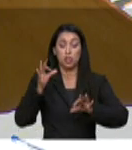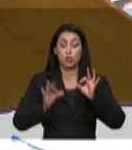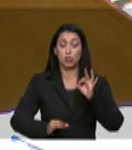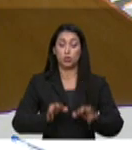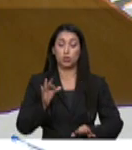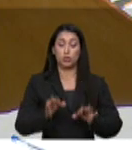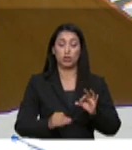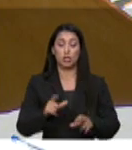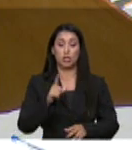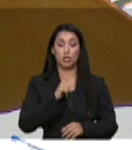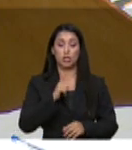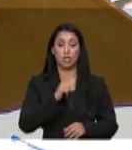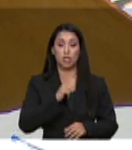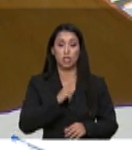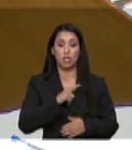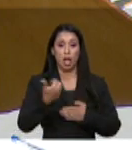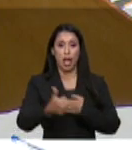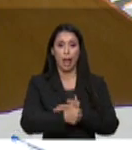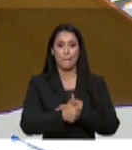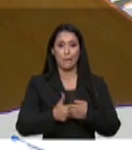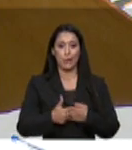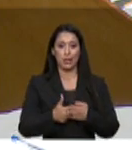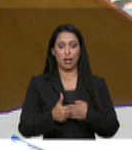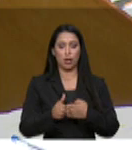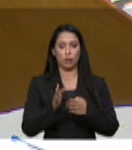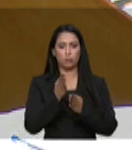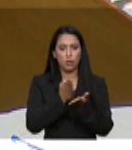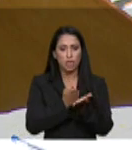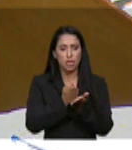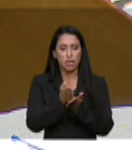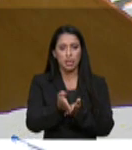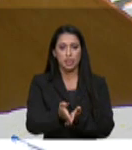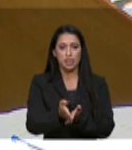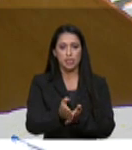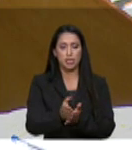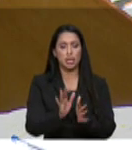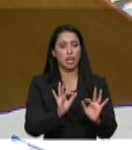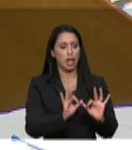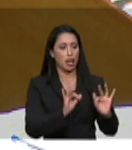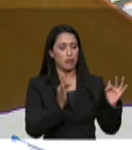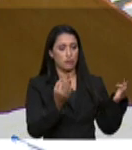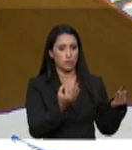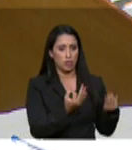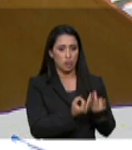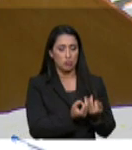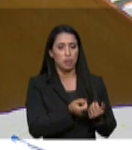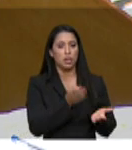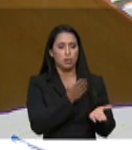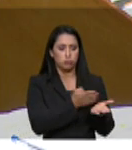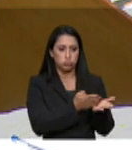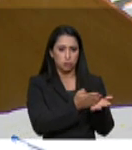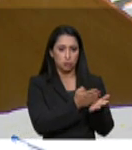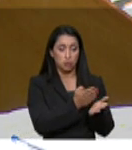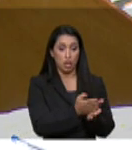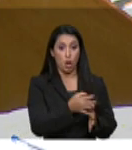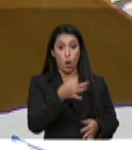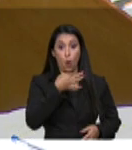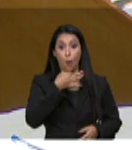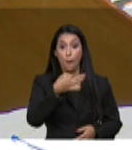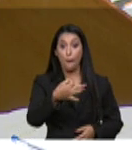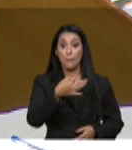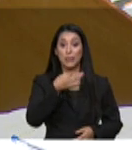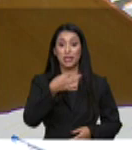de que a sua bússola morava a seguir não Abrindo mão sequer para a própria família a seguir fala sua